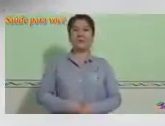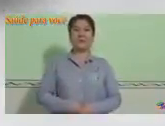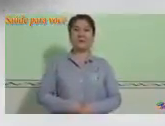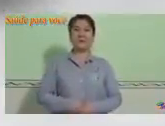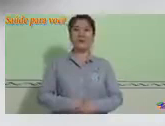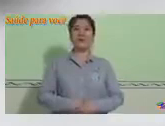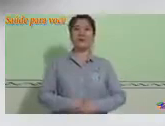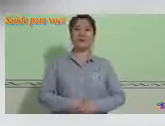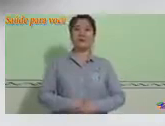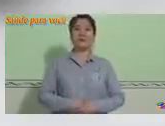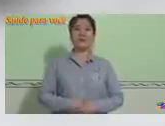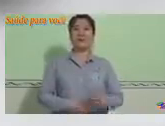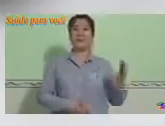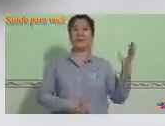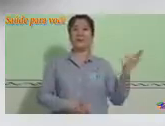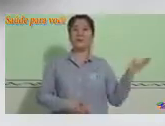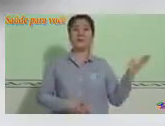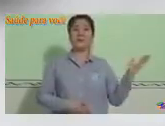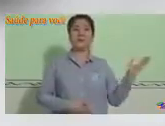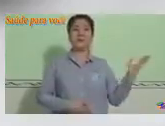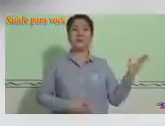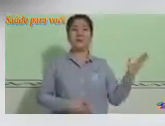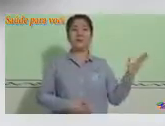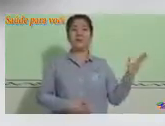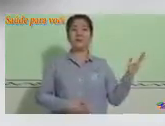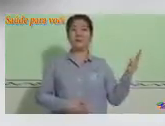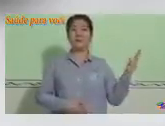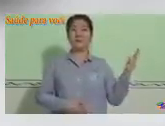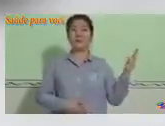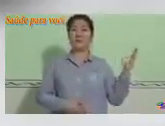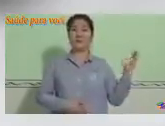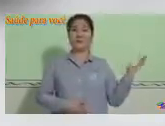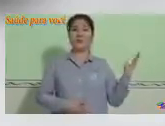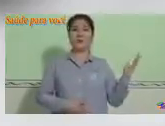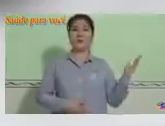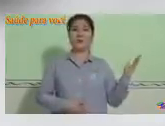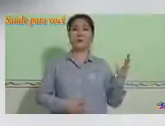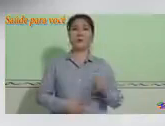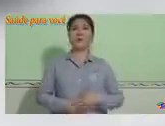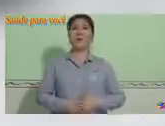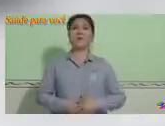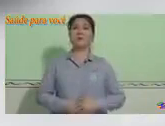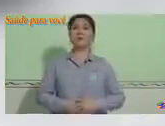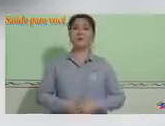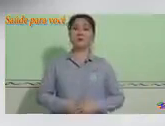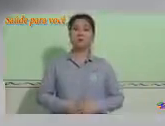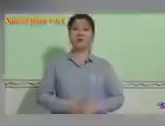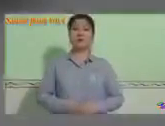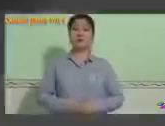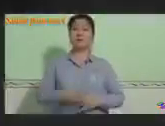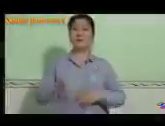preferência depois do banho ou depois de lavar as axilas, sendo recomendado aplicar e deixar secar.